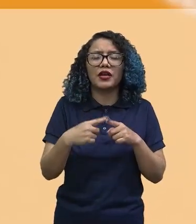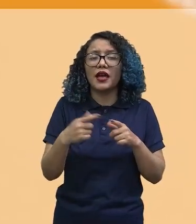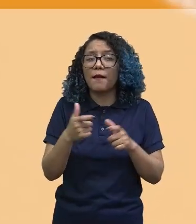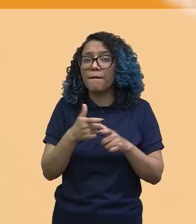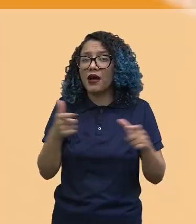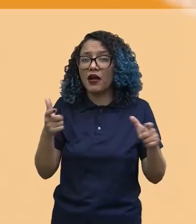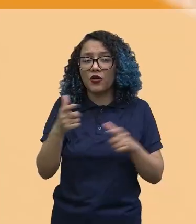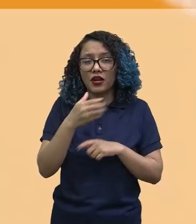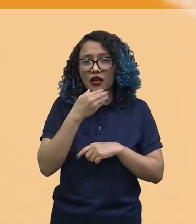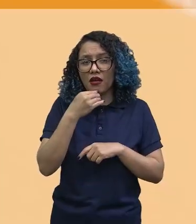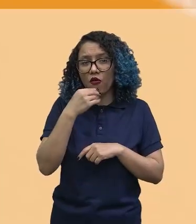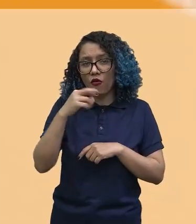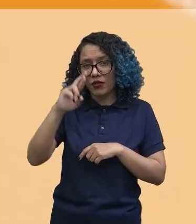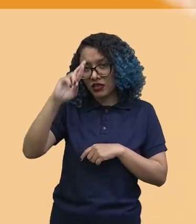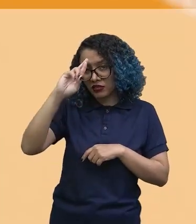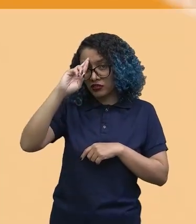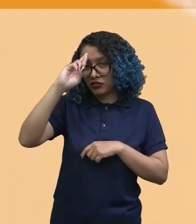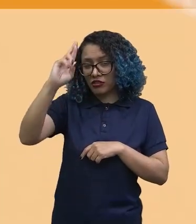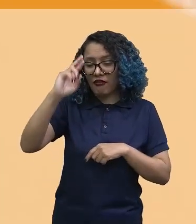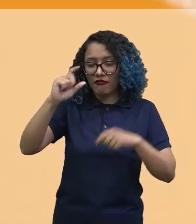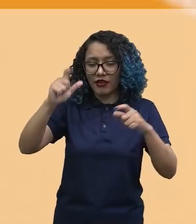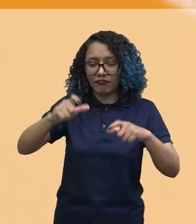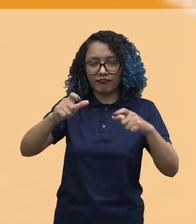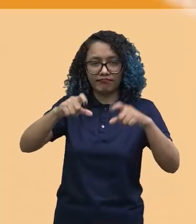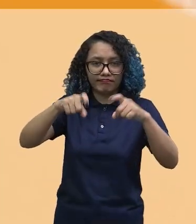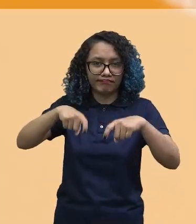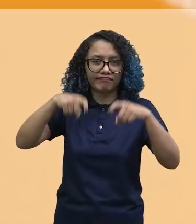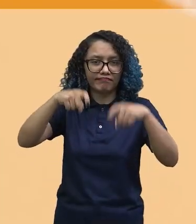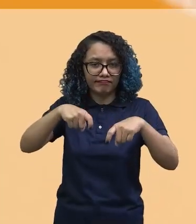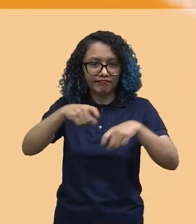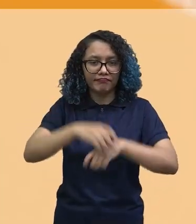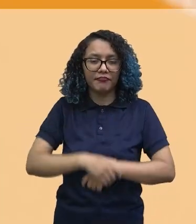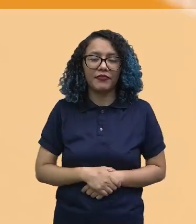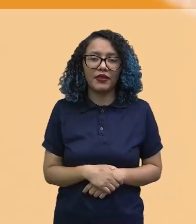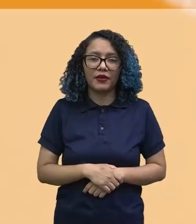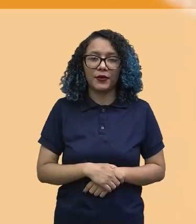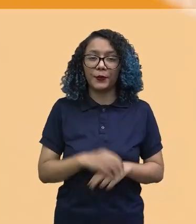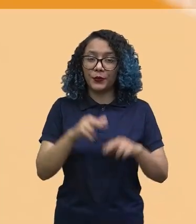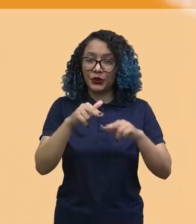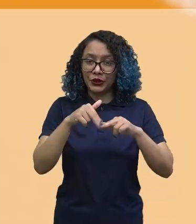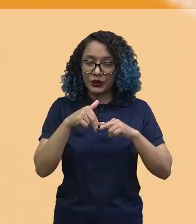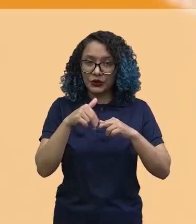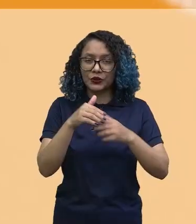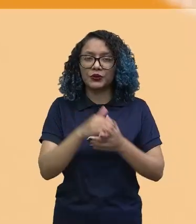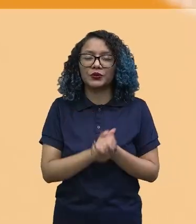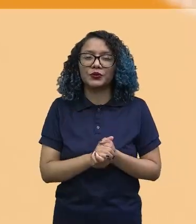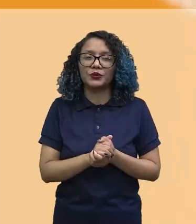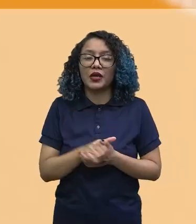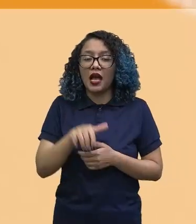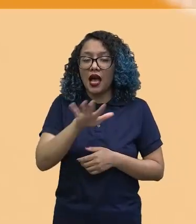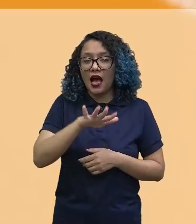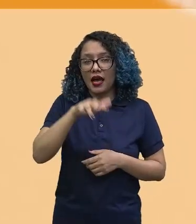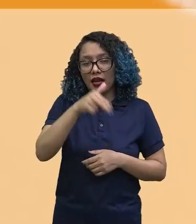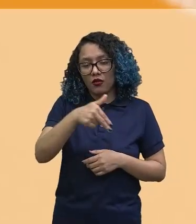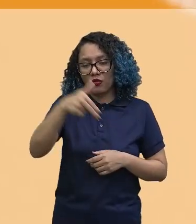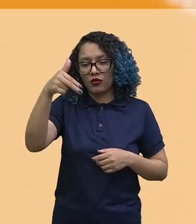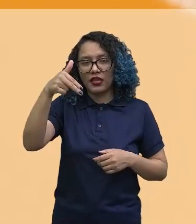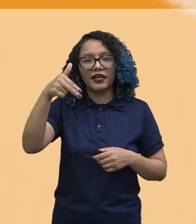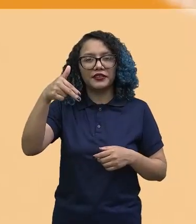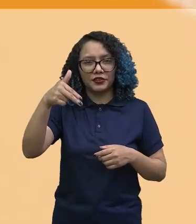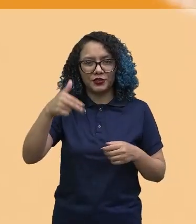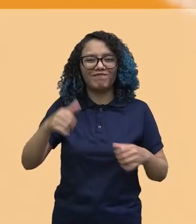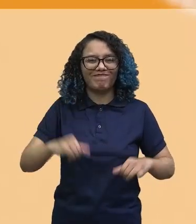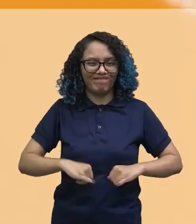Então, dentro dessas características, o Nordeste, né, ele vai sofrer ainda mais,